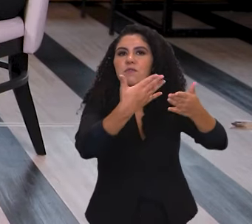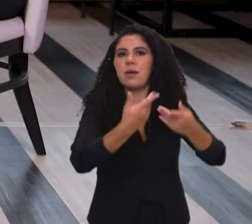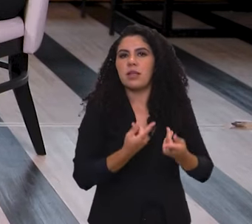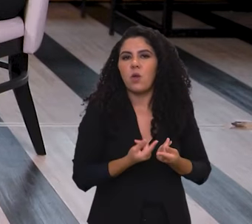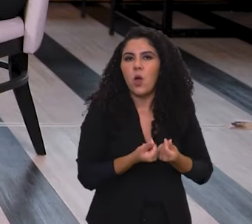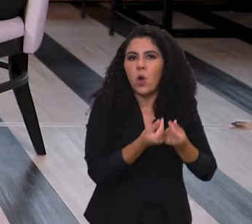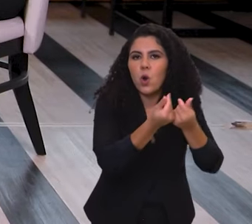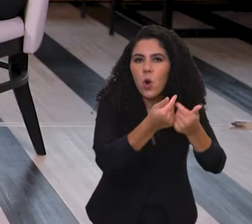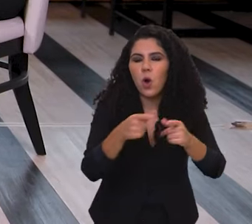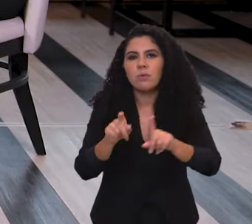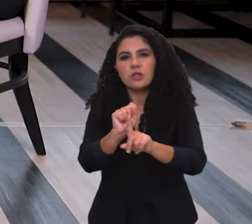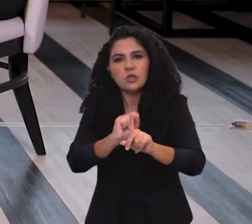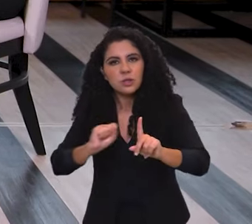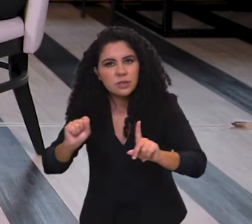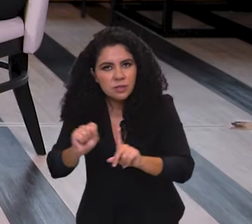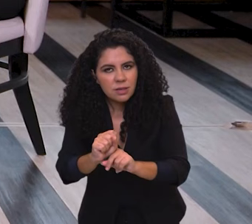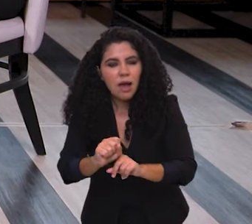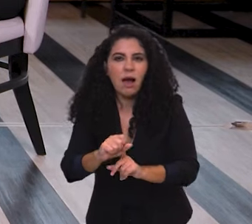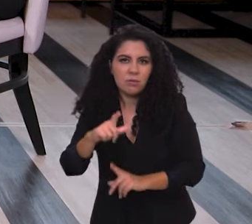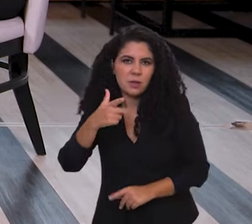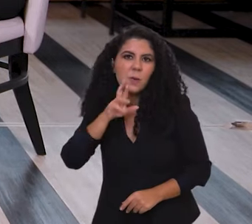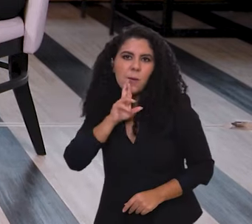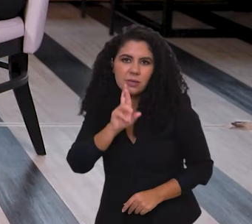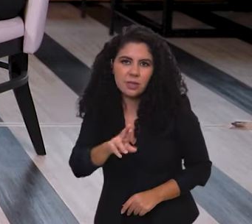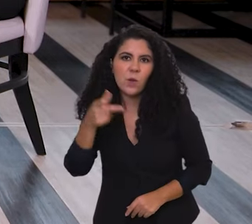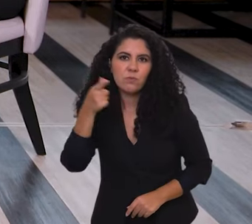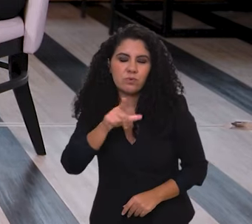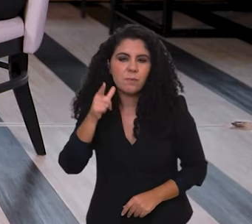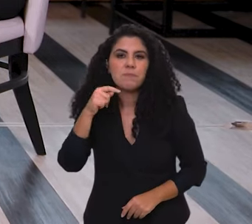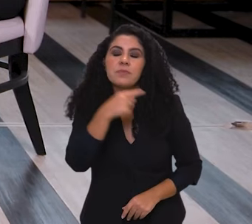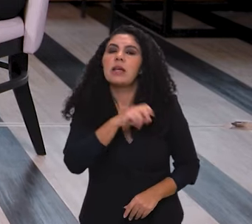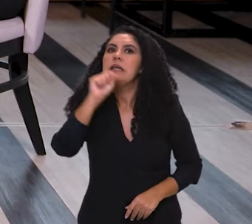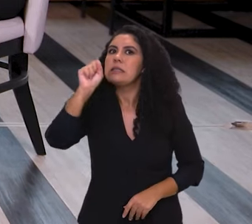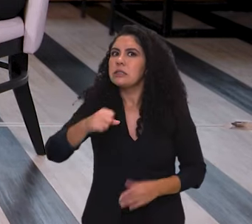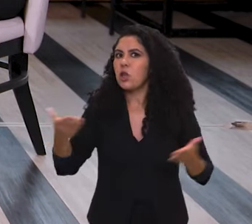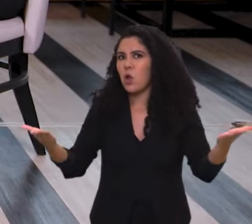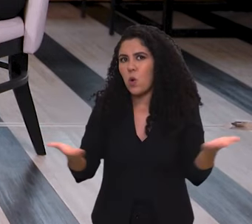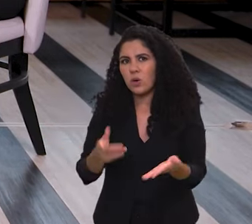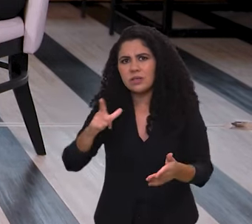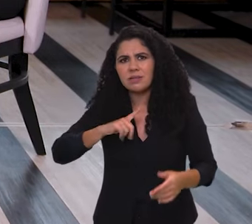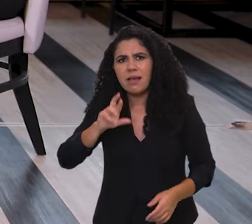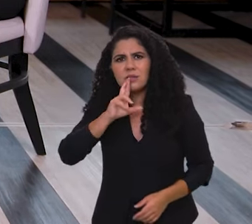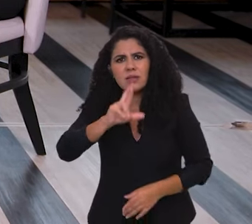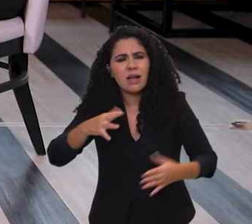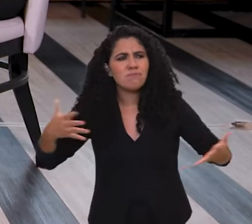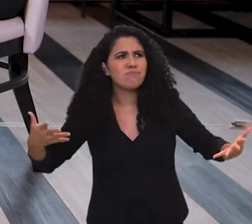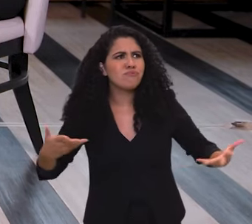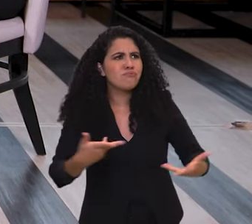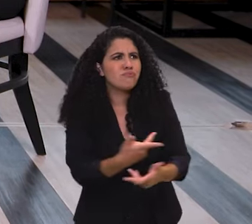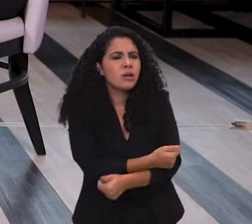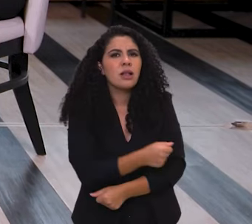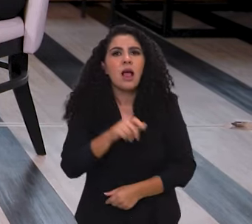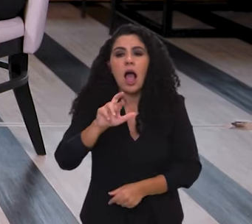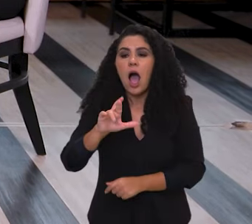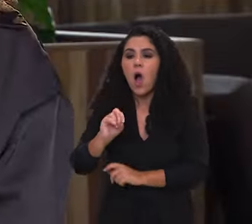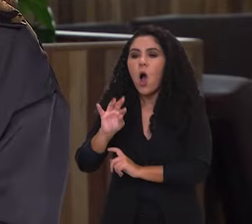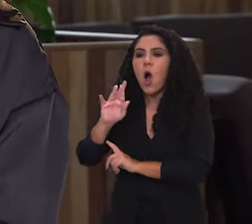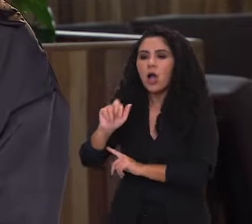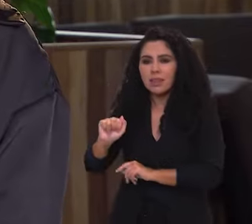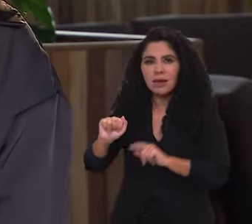social, que resultado já temos dessas rotas? Hoje a gente já tem resultados fantásticos. Hoje as rotas elas